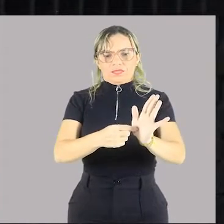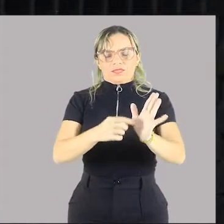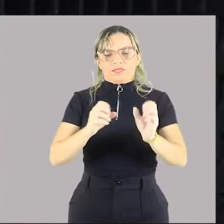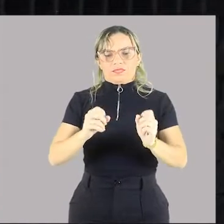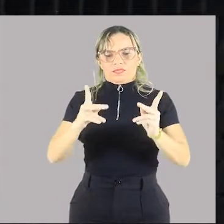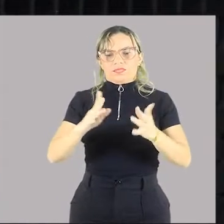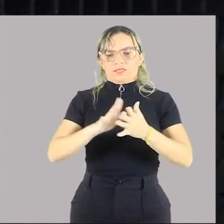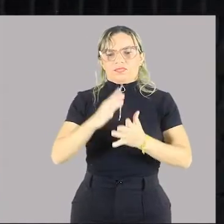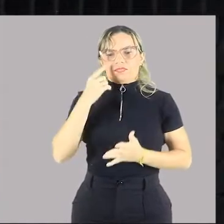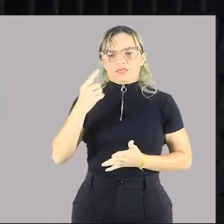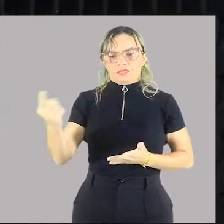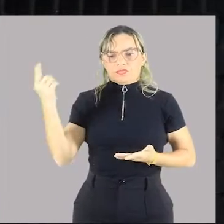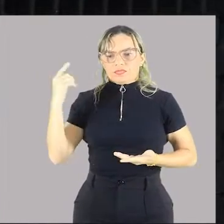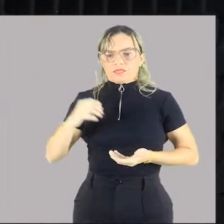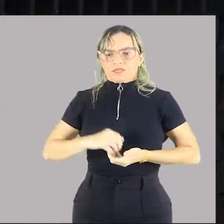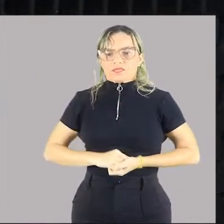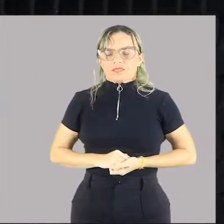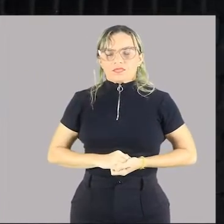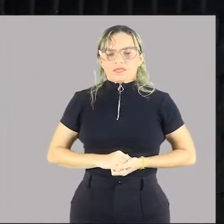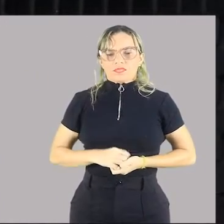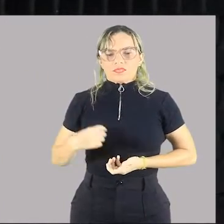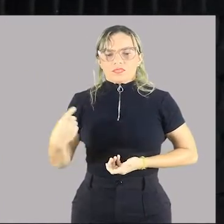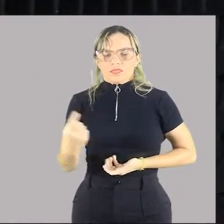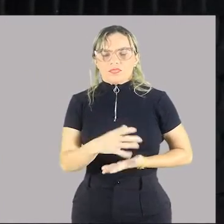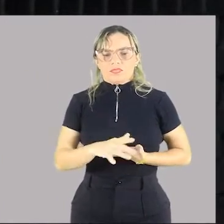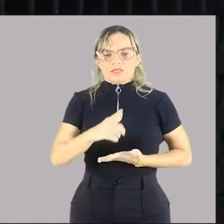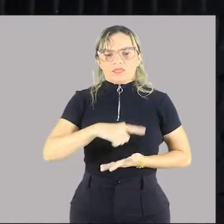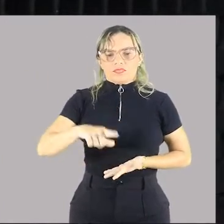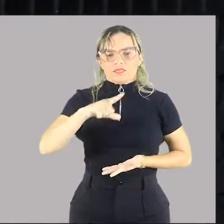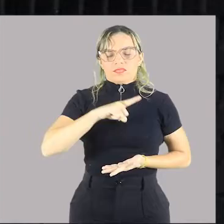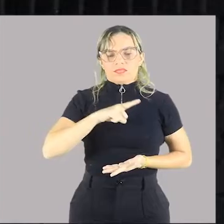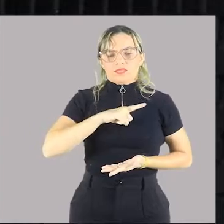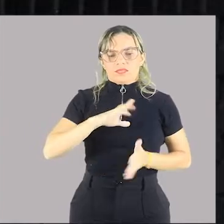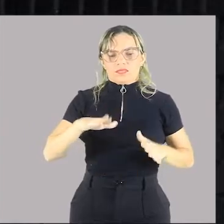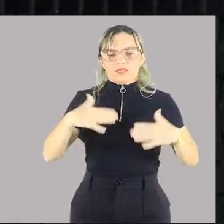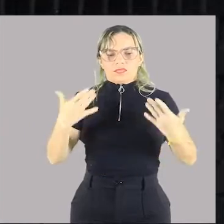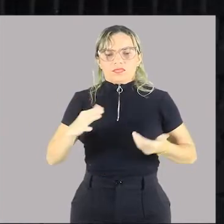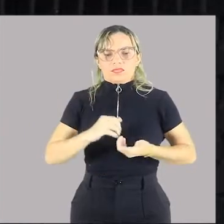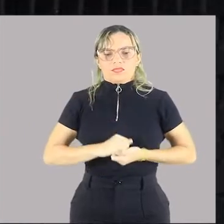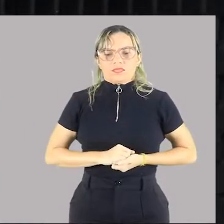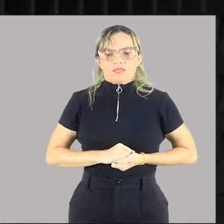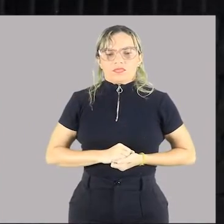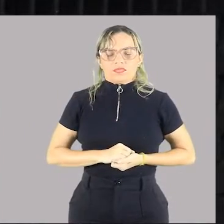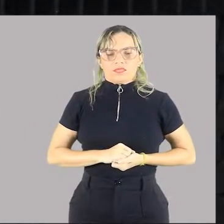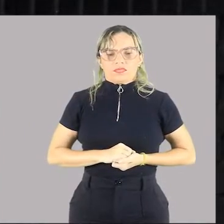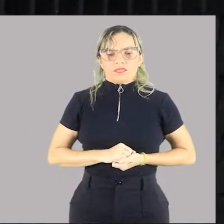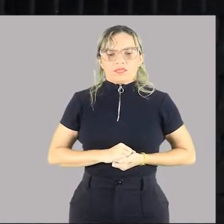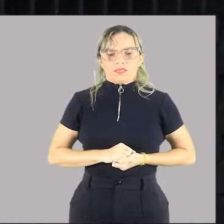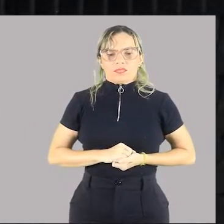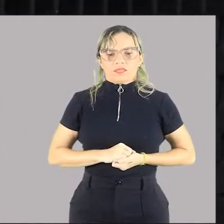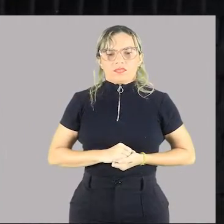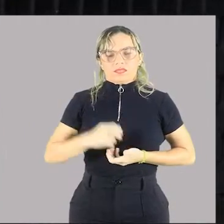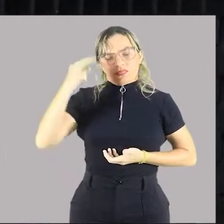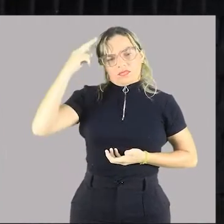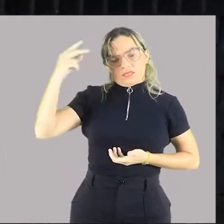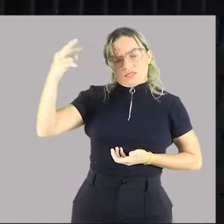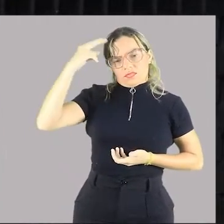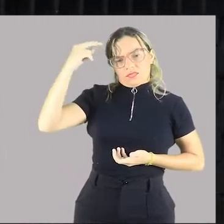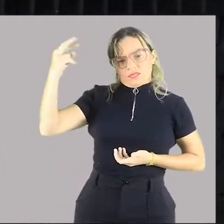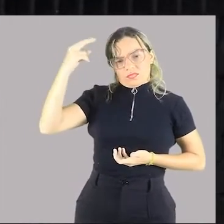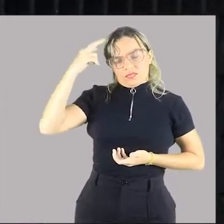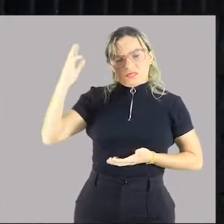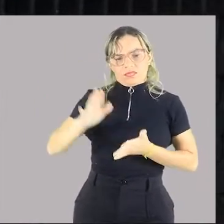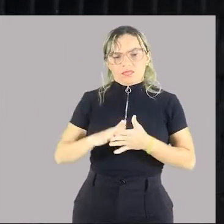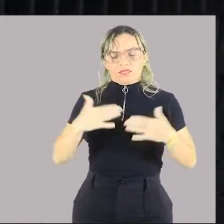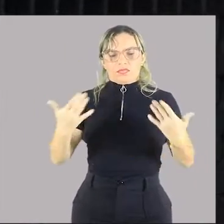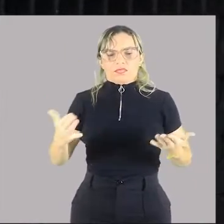Tá? É o que a lei coloca. Então nós temos aqui uma história que